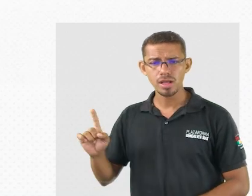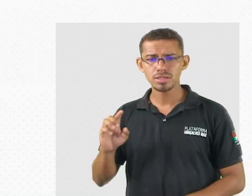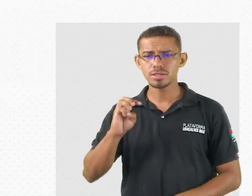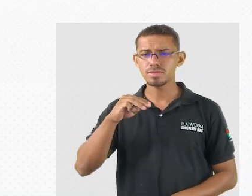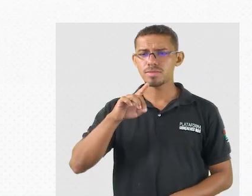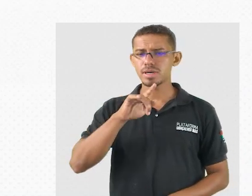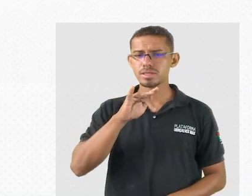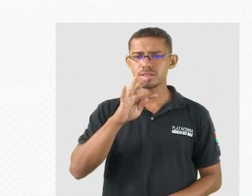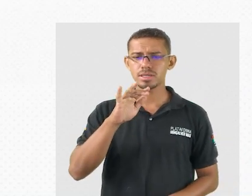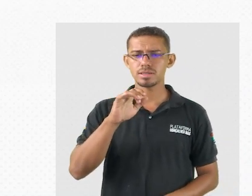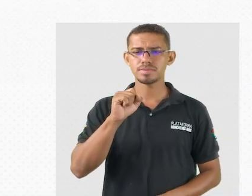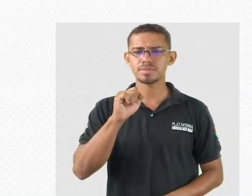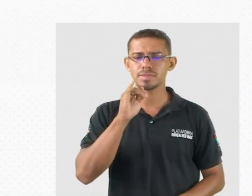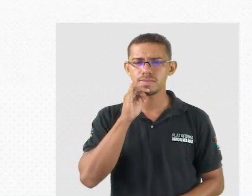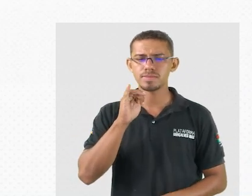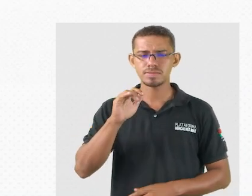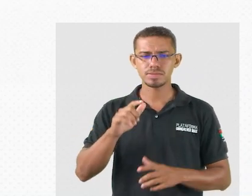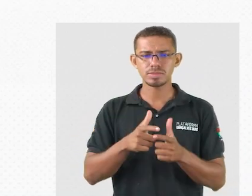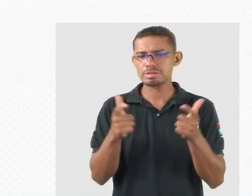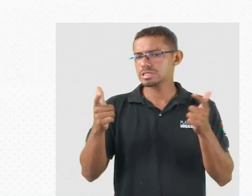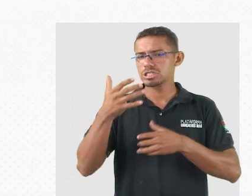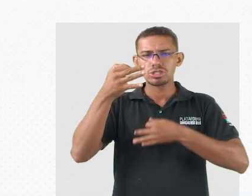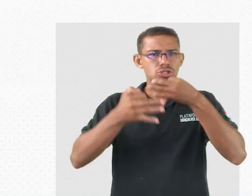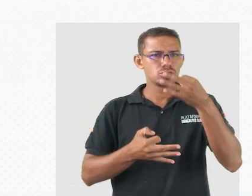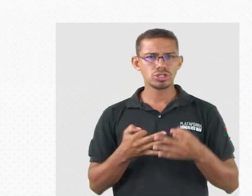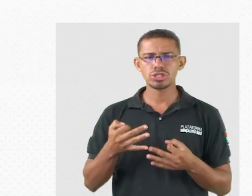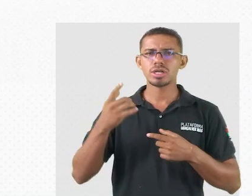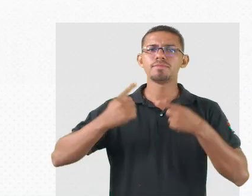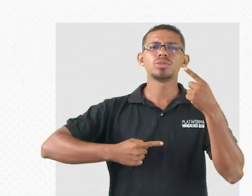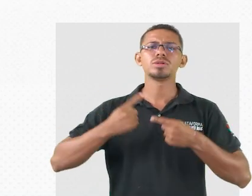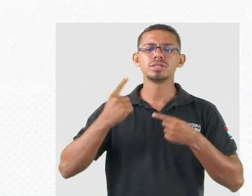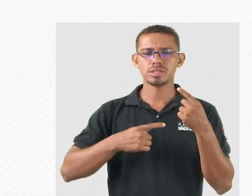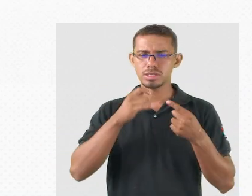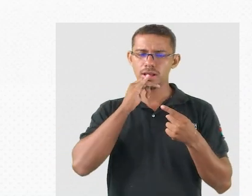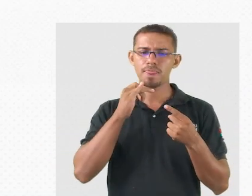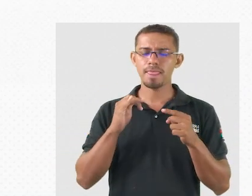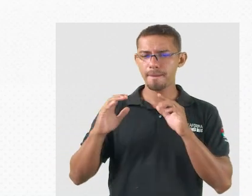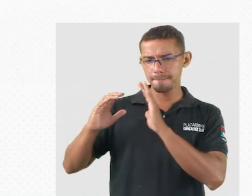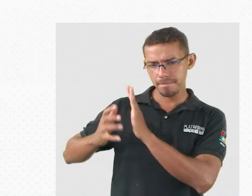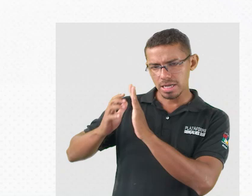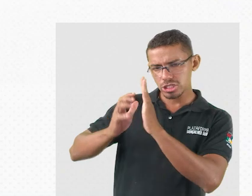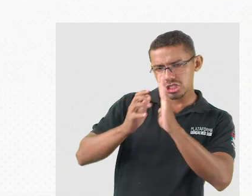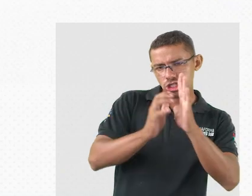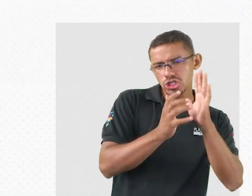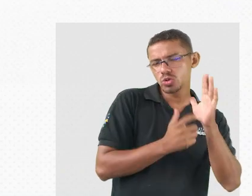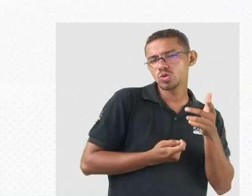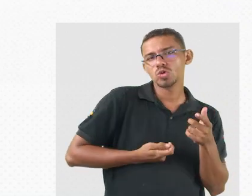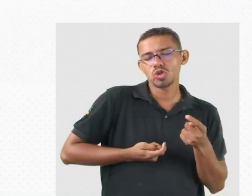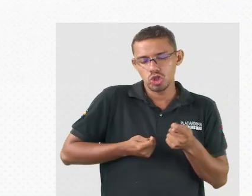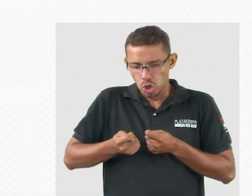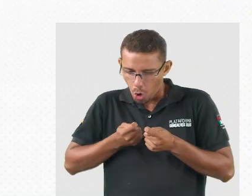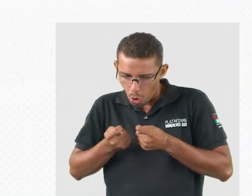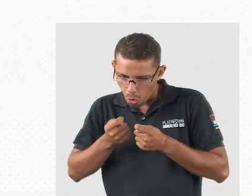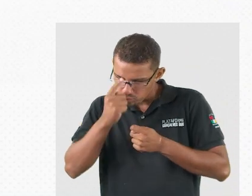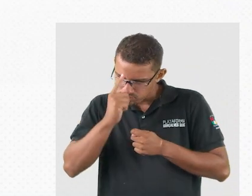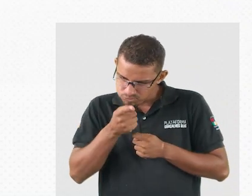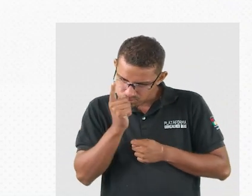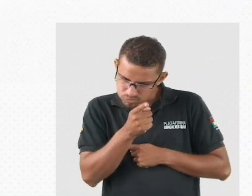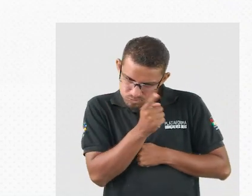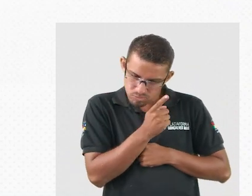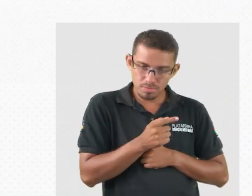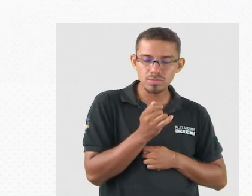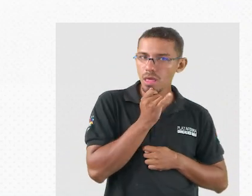mazelas, essa pobreza extrema, injustiças políticas, dos partidos que aqui dominavam, tem a ver com, não